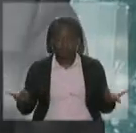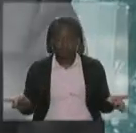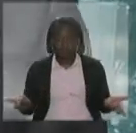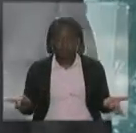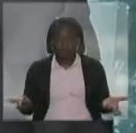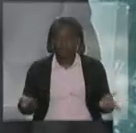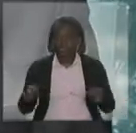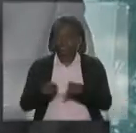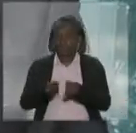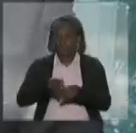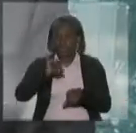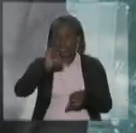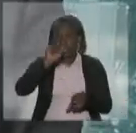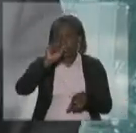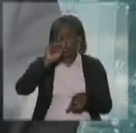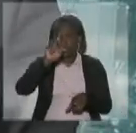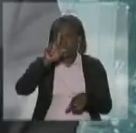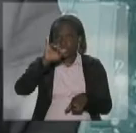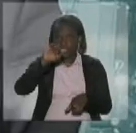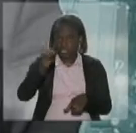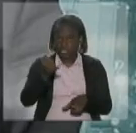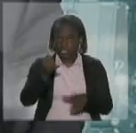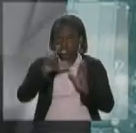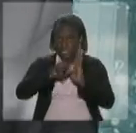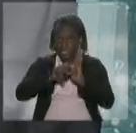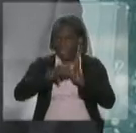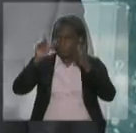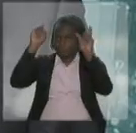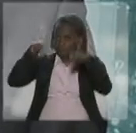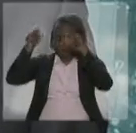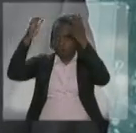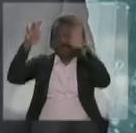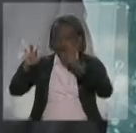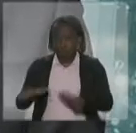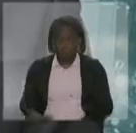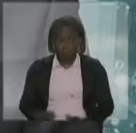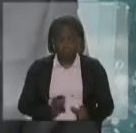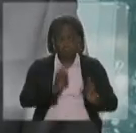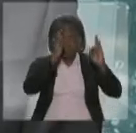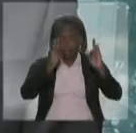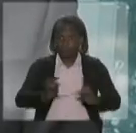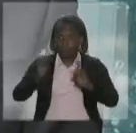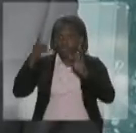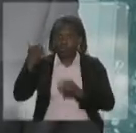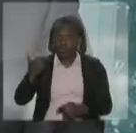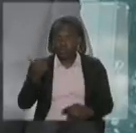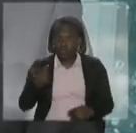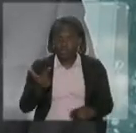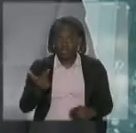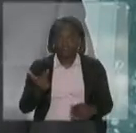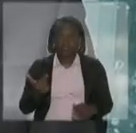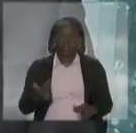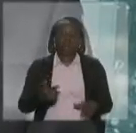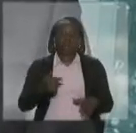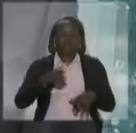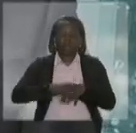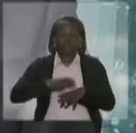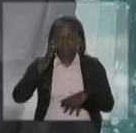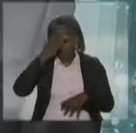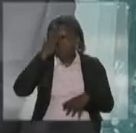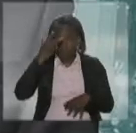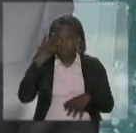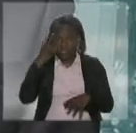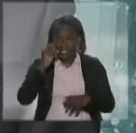demoliu ea cese central está lá 12 prédios mais de 40